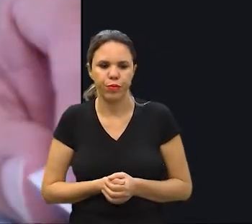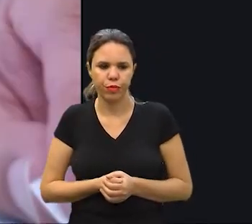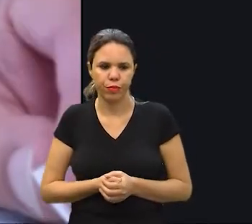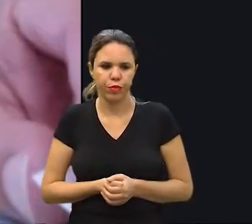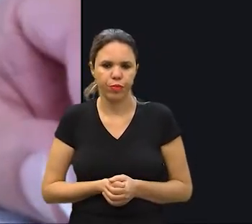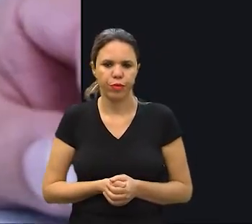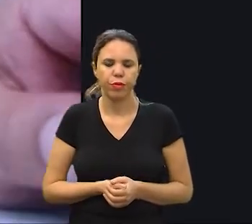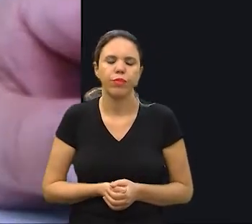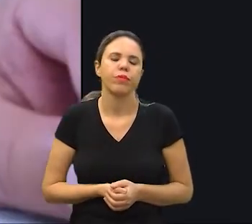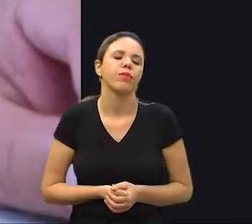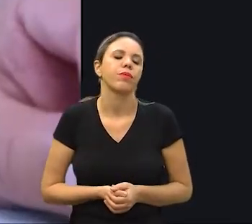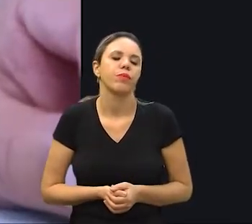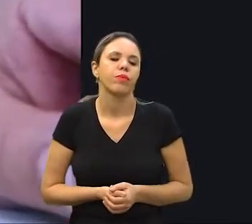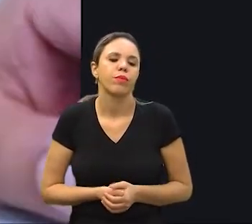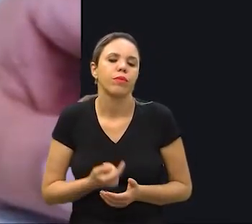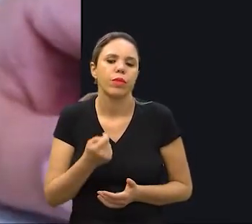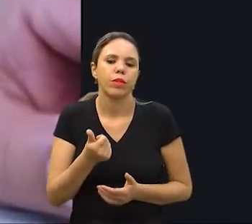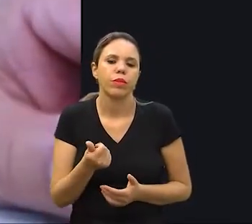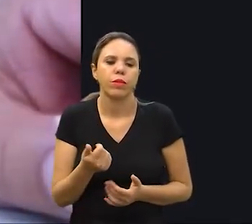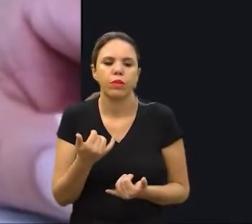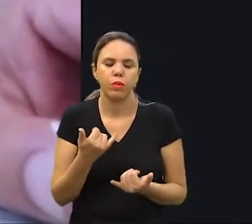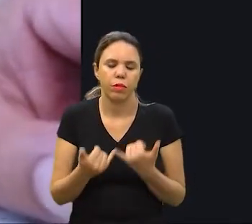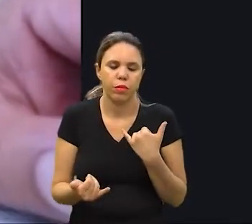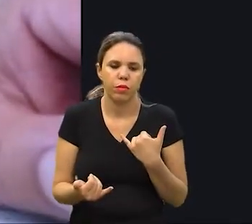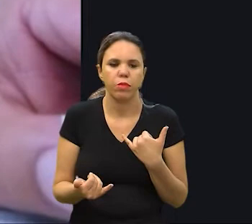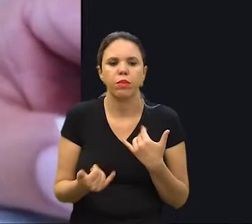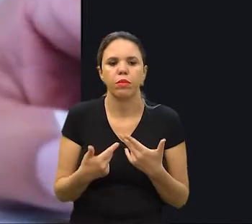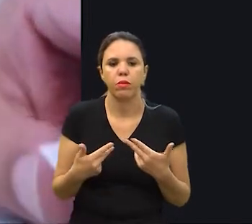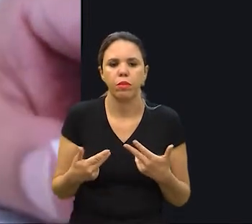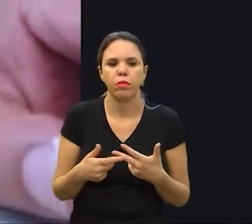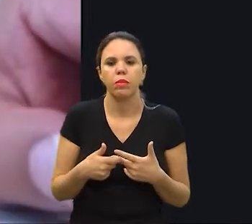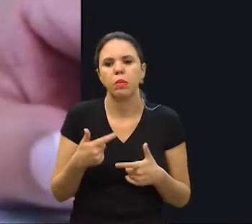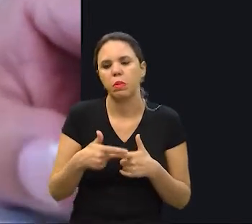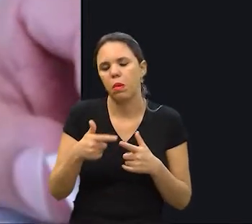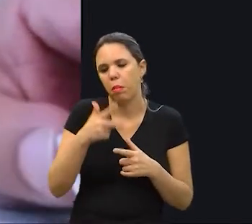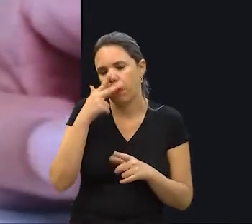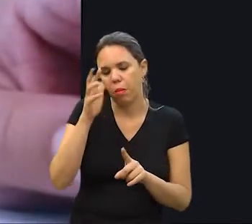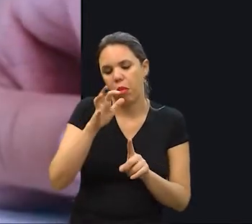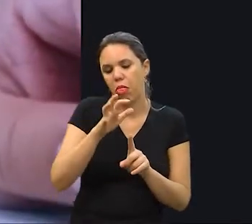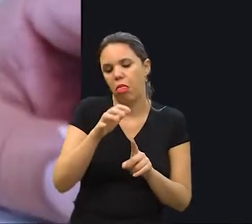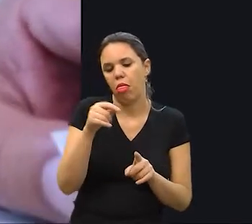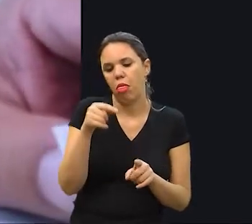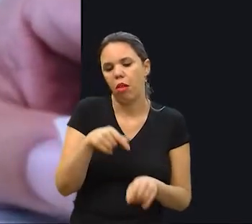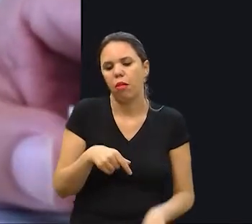como quase como algum problema